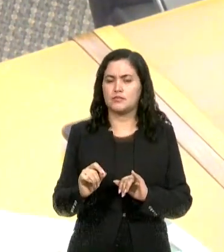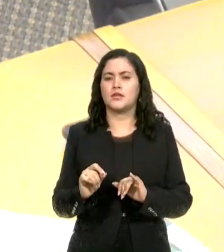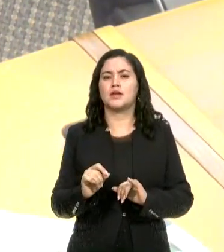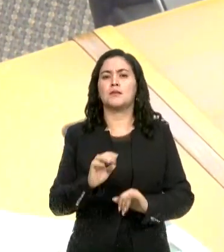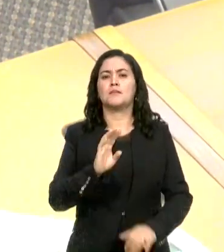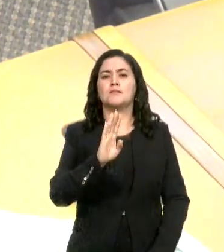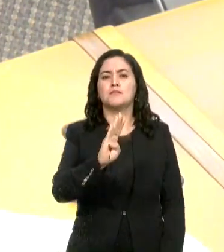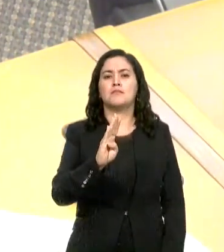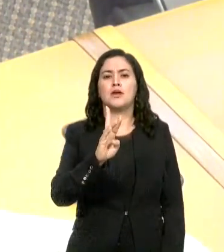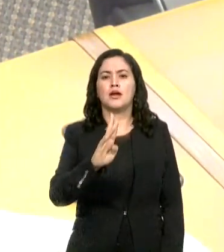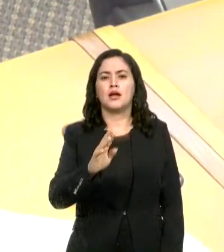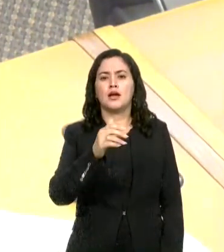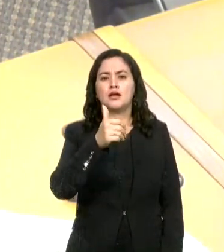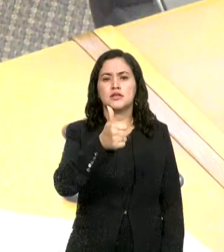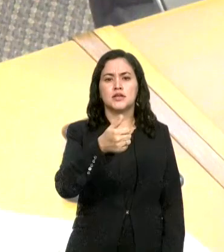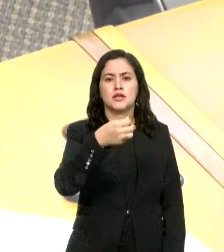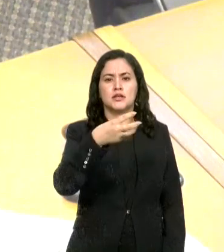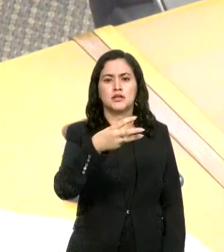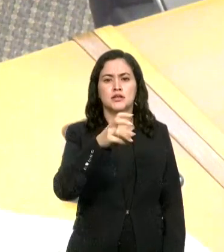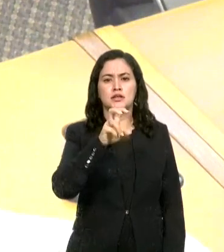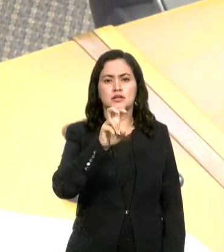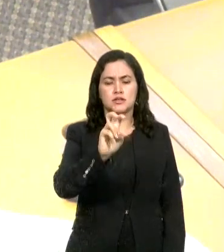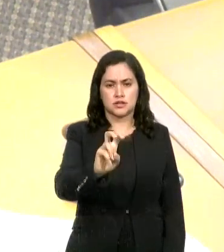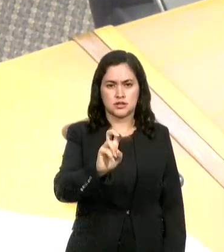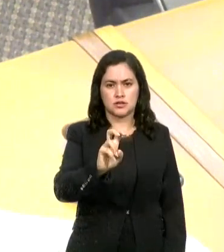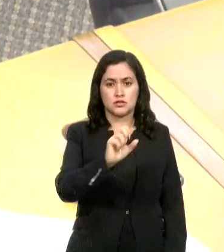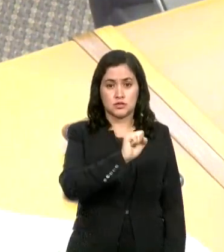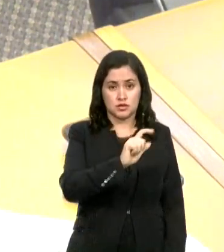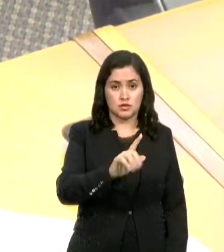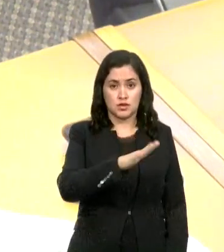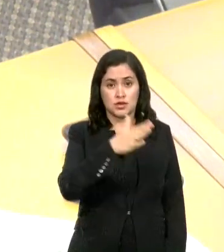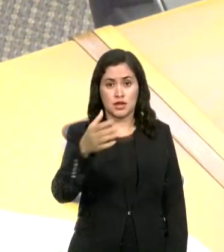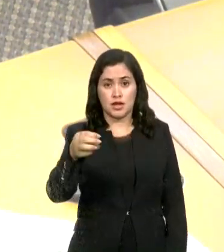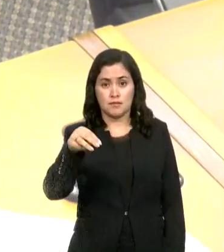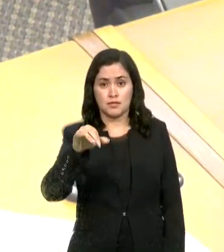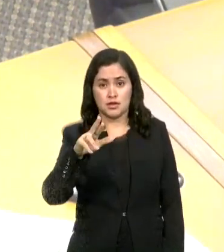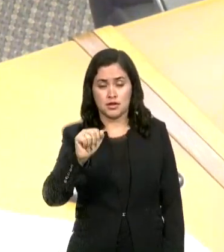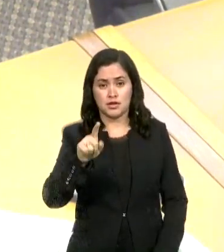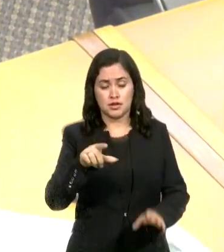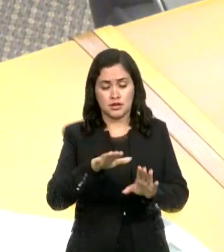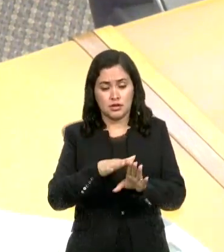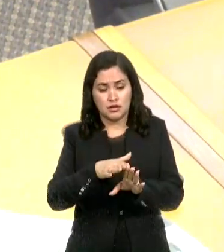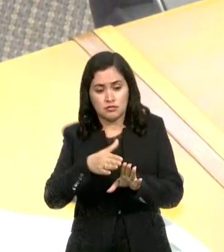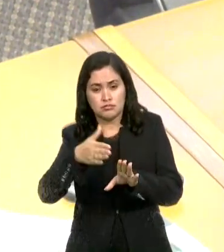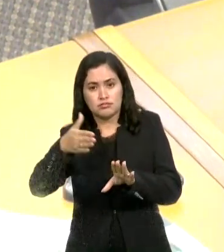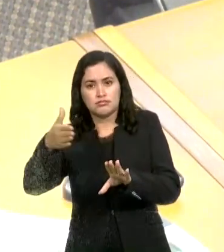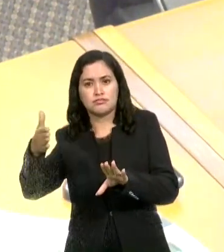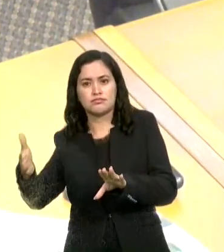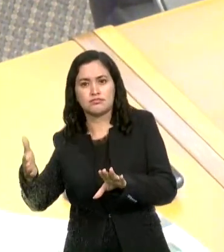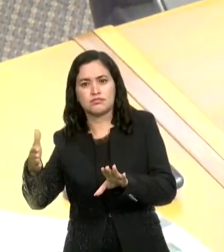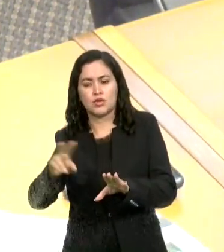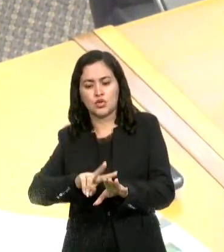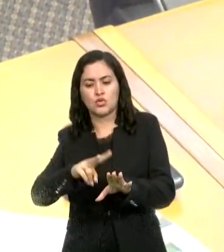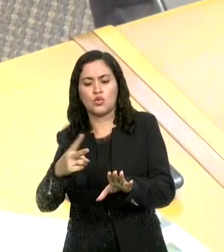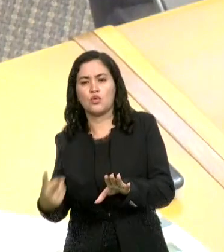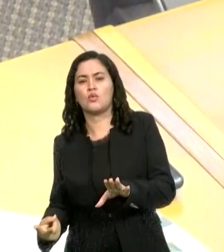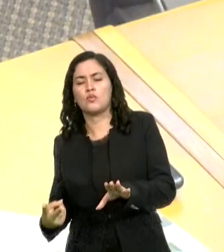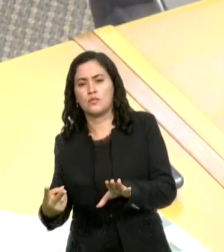São Luís até Miranda, até Caxuxa, mas